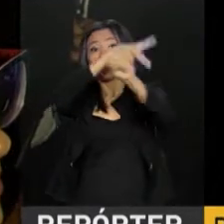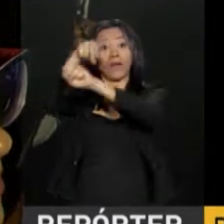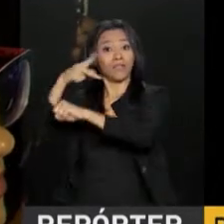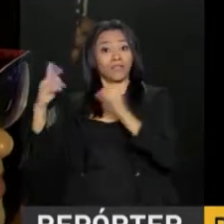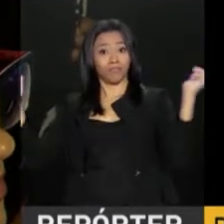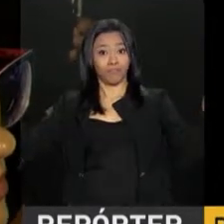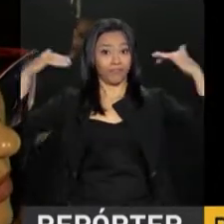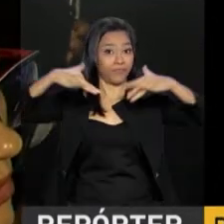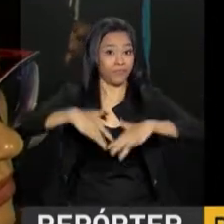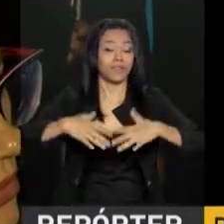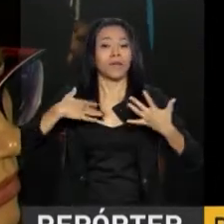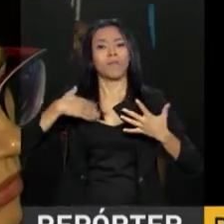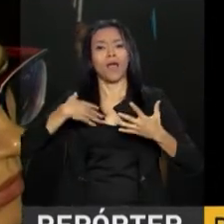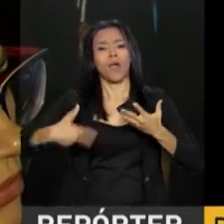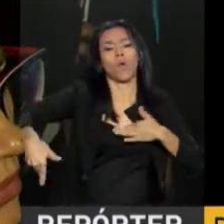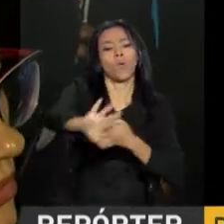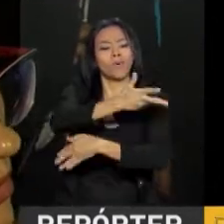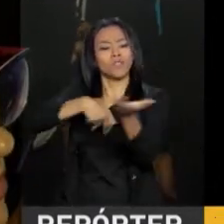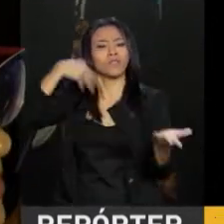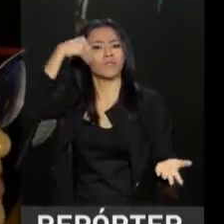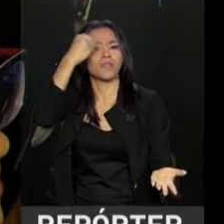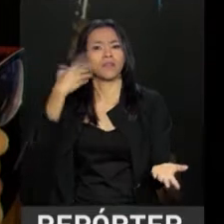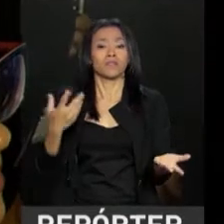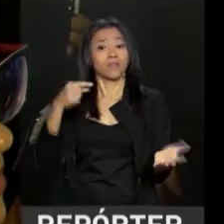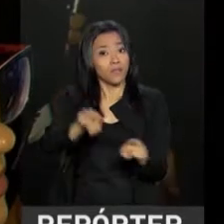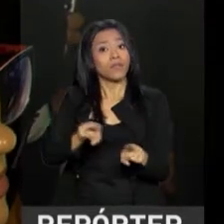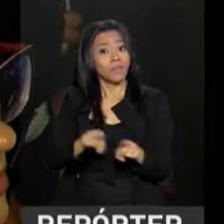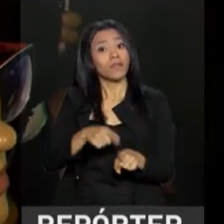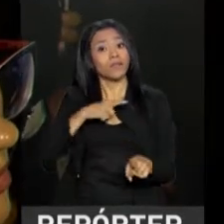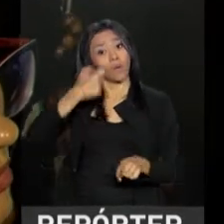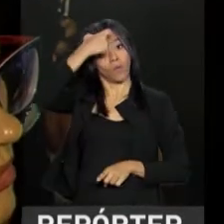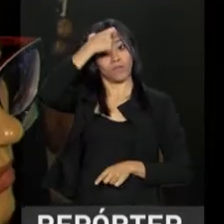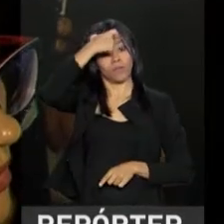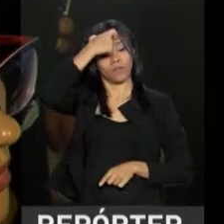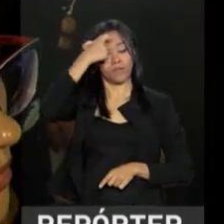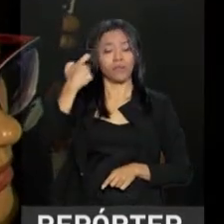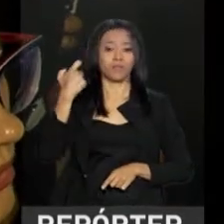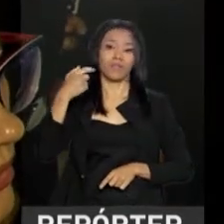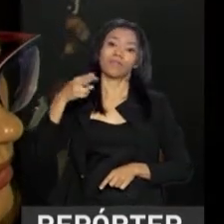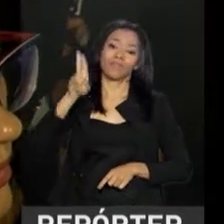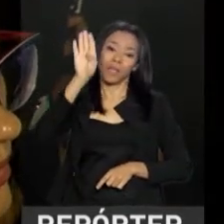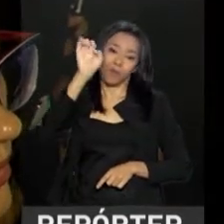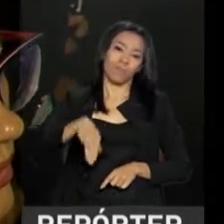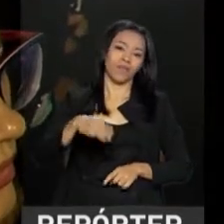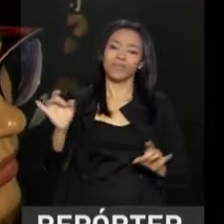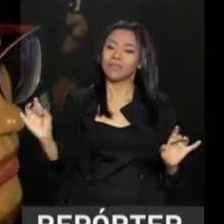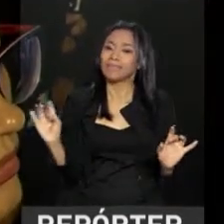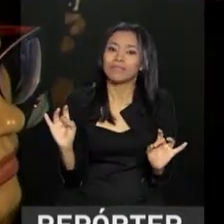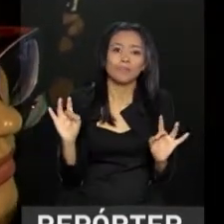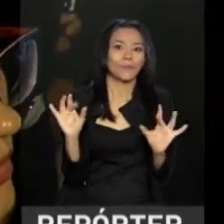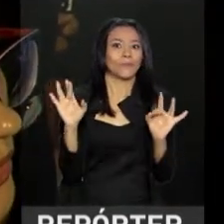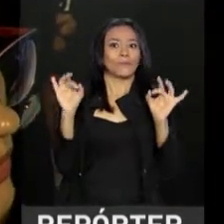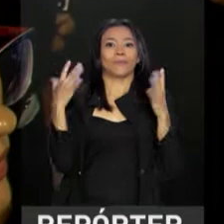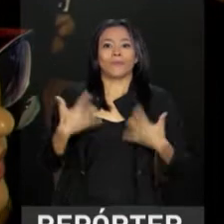em relação à água e adquirido uma nova consciência em relação a esse bem precioso nós estamos